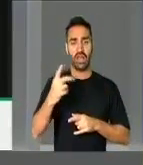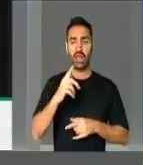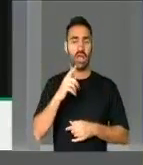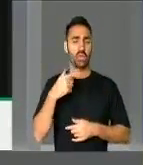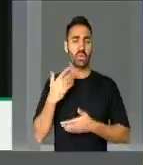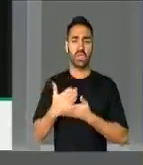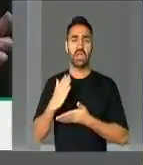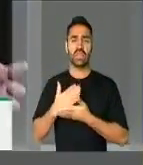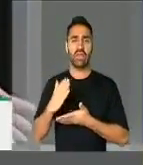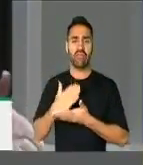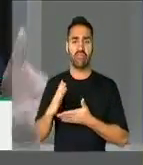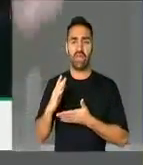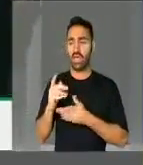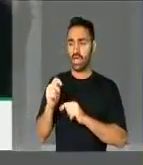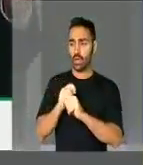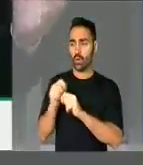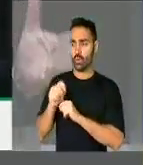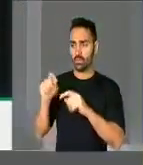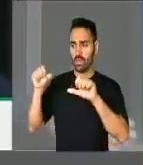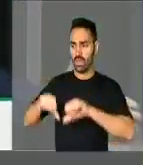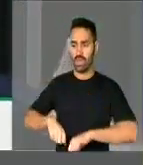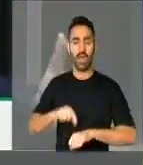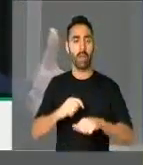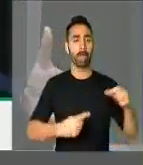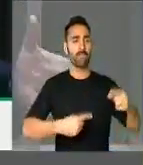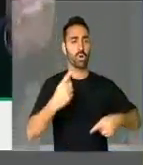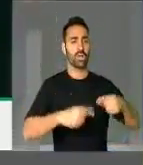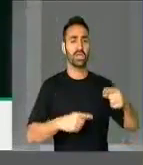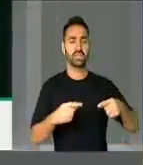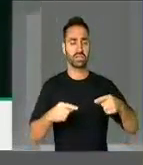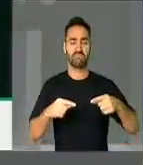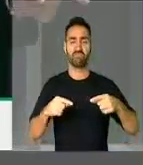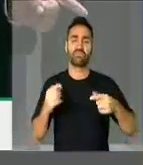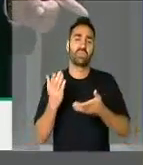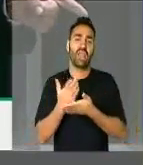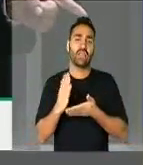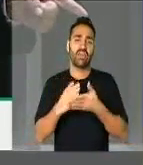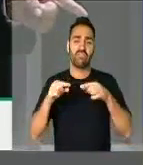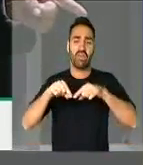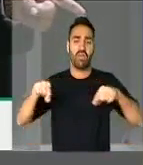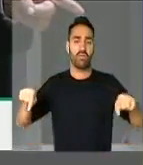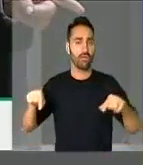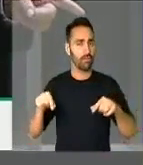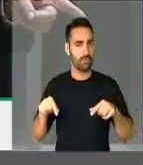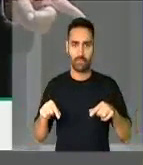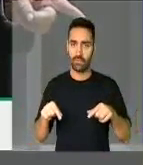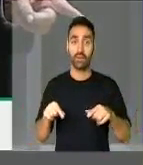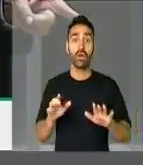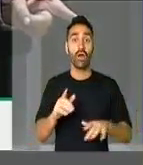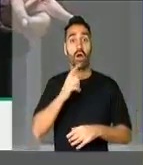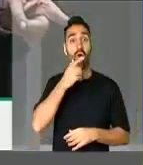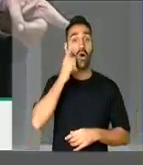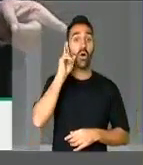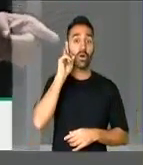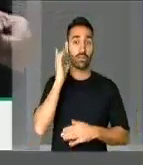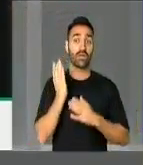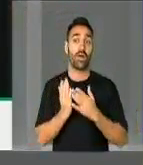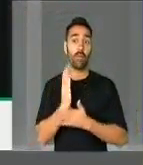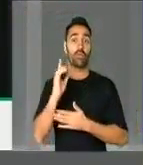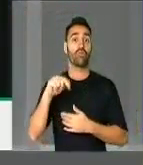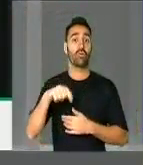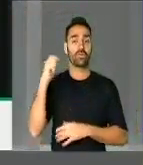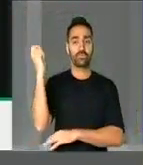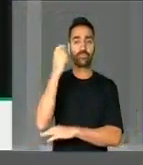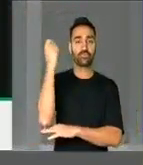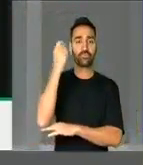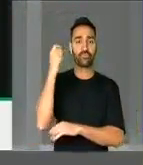governo. Isso aí é conversa para boi dormir. Falar em boi, foi aprovada aqui ontem a questão da liberação das vaquejadas.